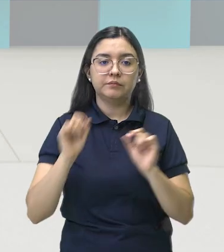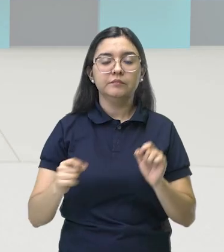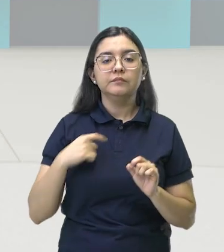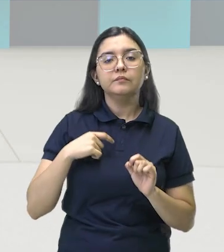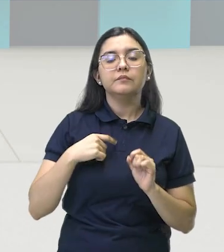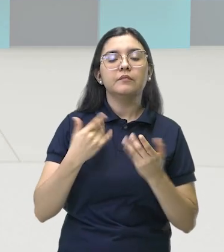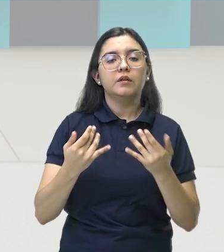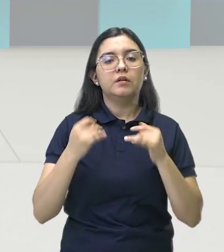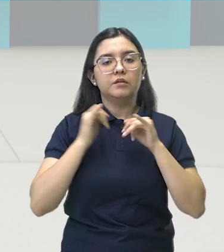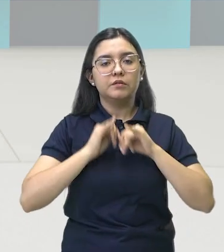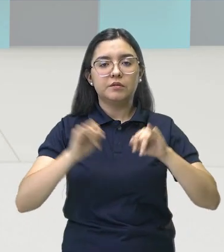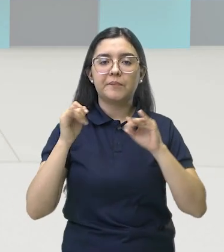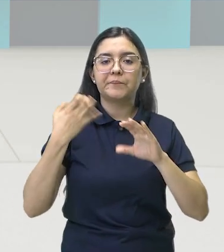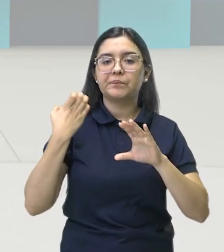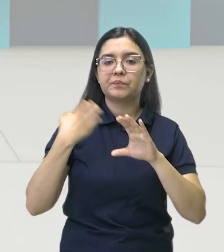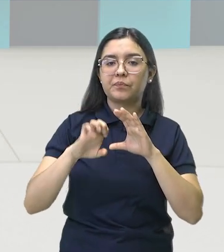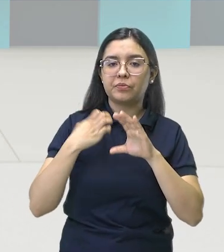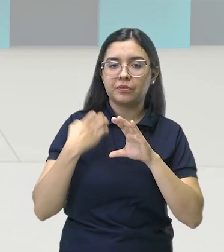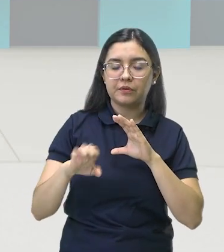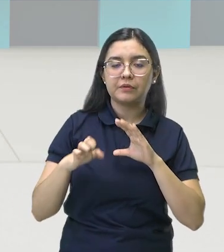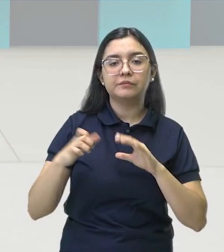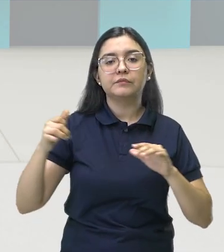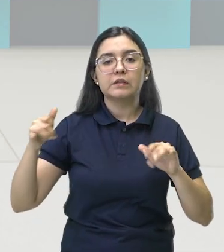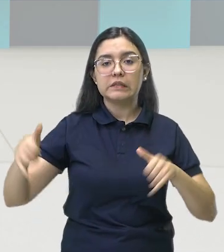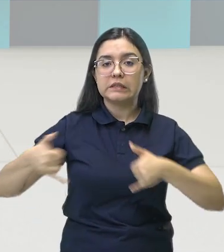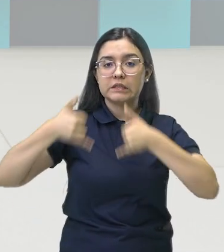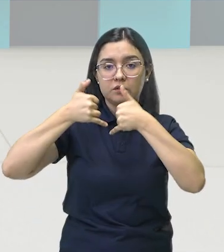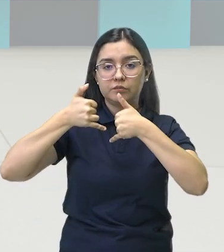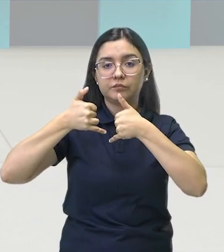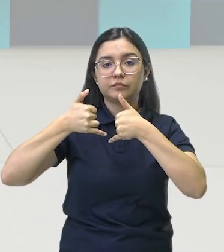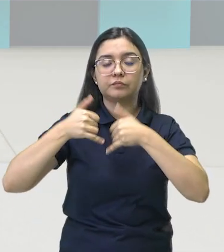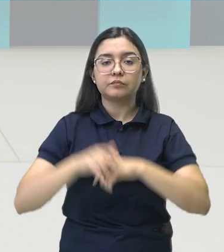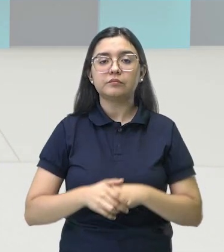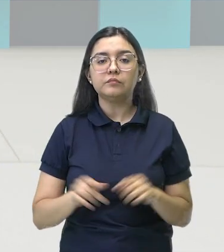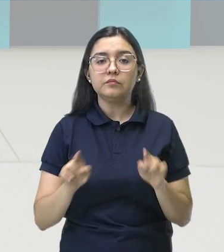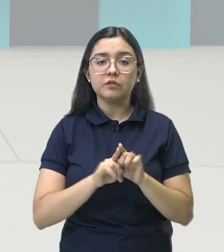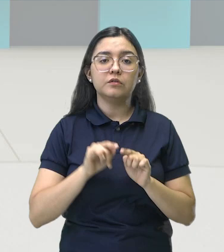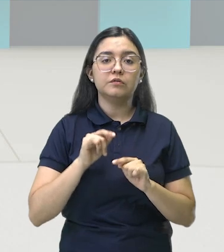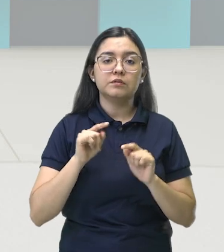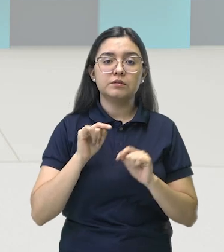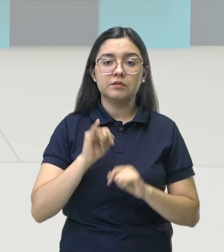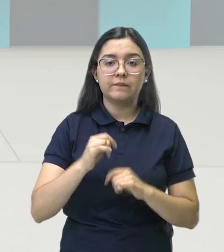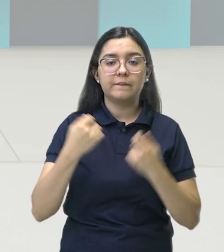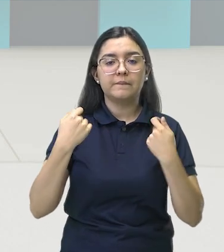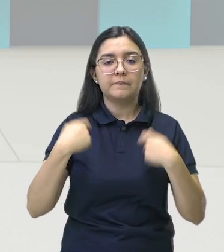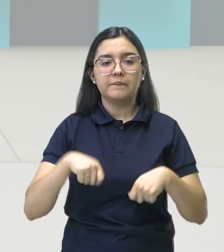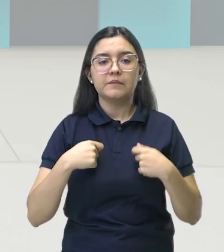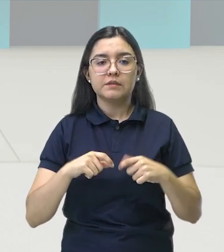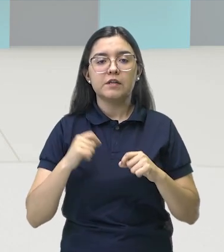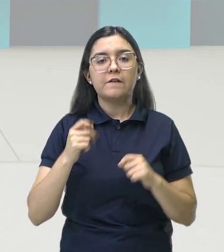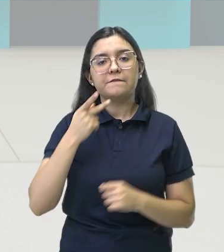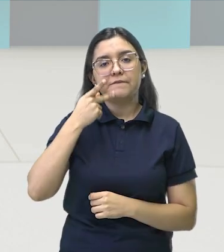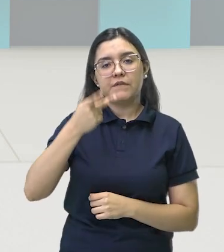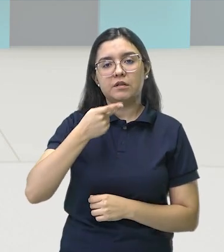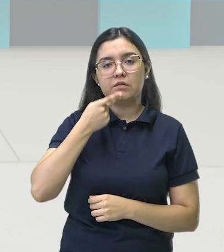notícias, e-mails, ligações. Quando você precisa